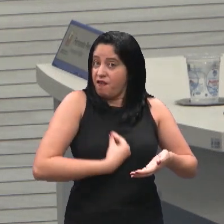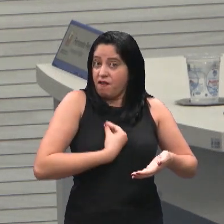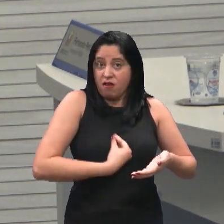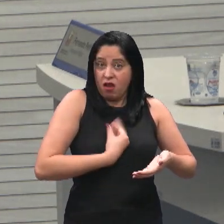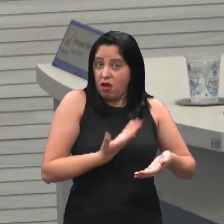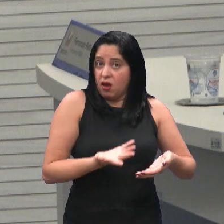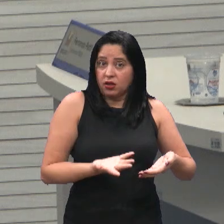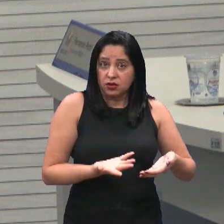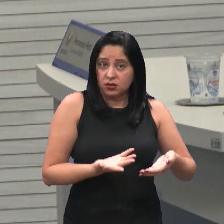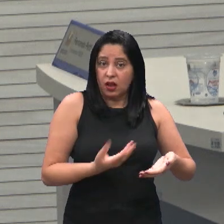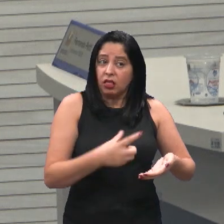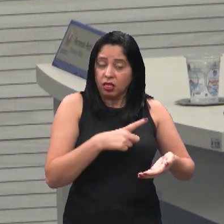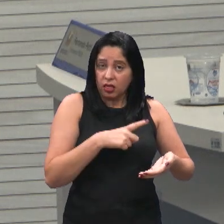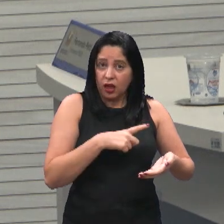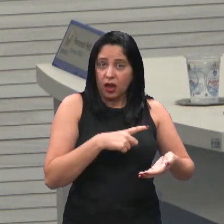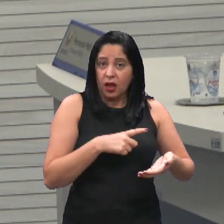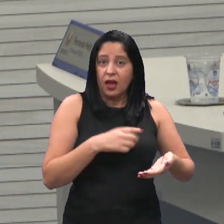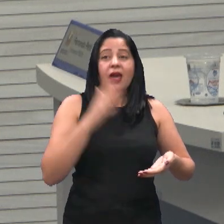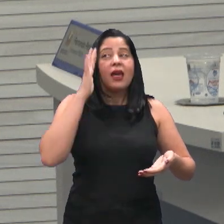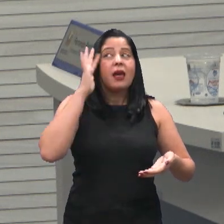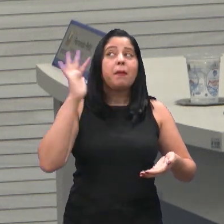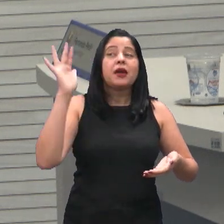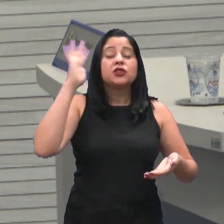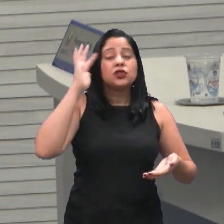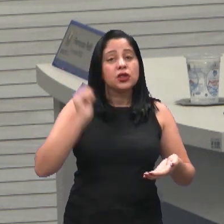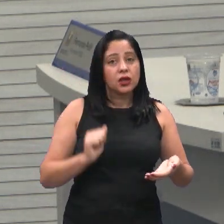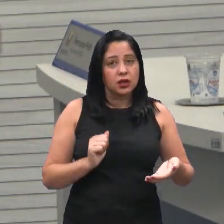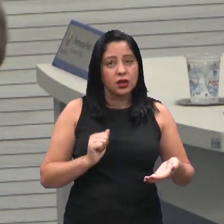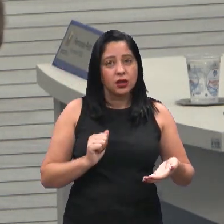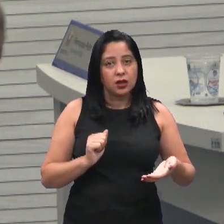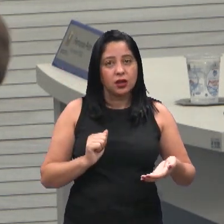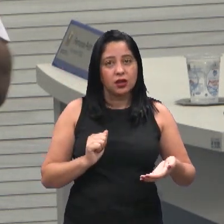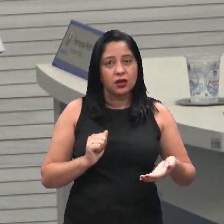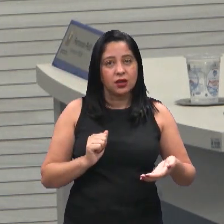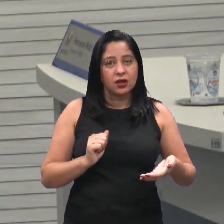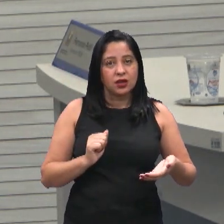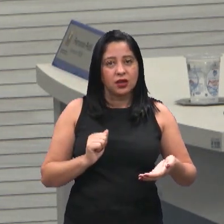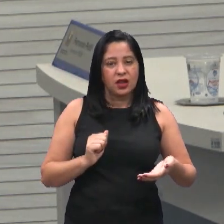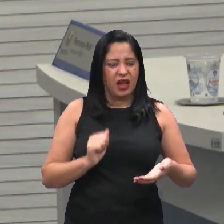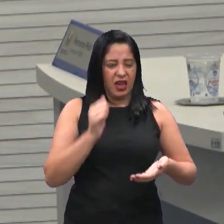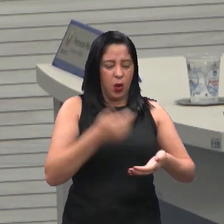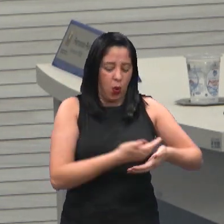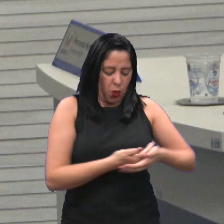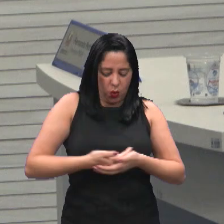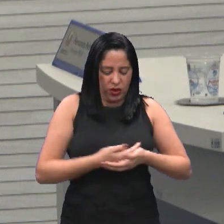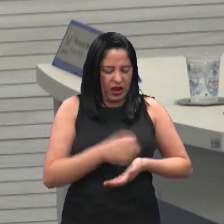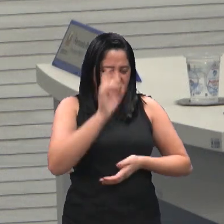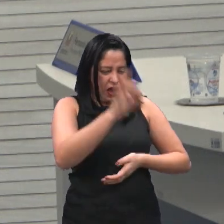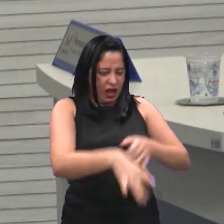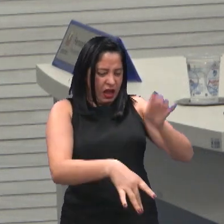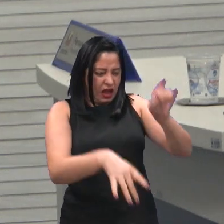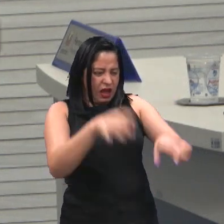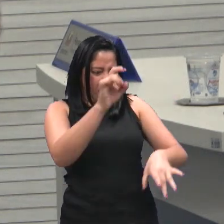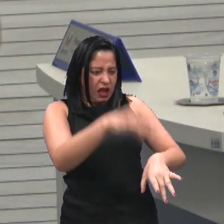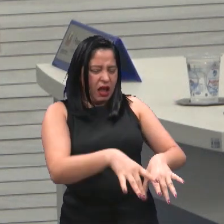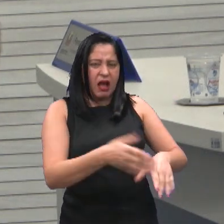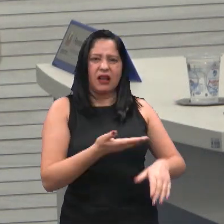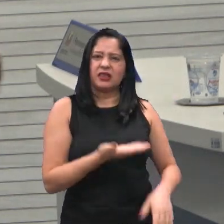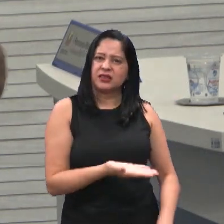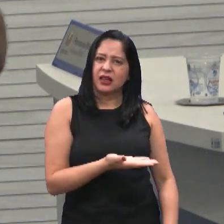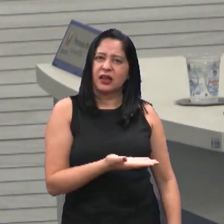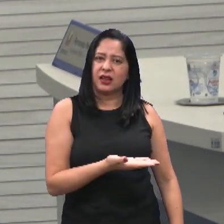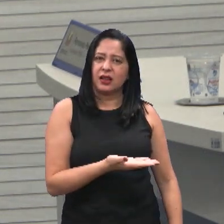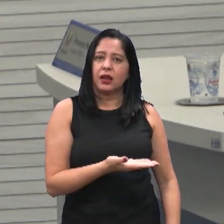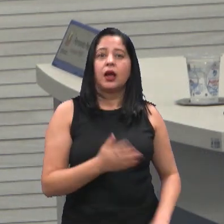Então, imagina nascendo. Você está jogando na lata de lixo? Por que o nosso município não sai na